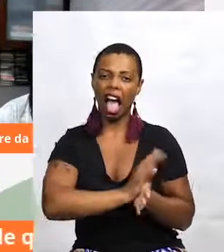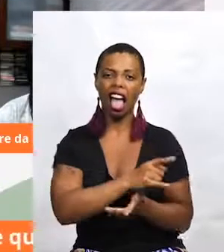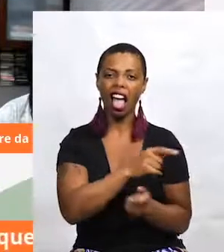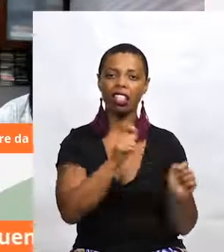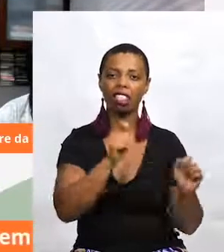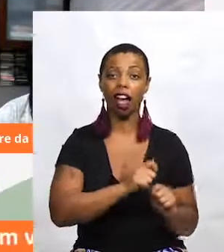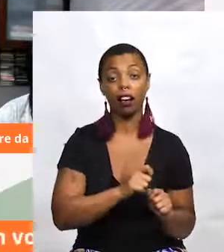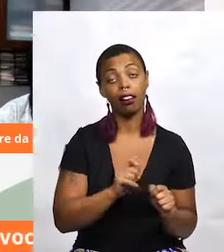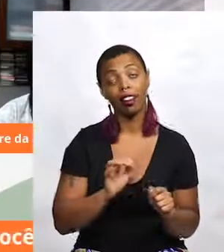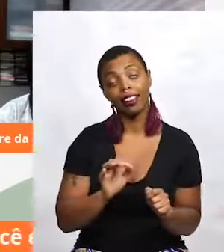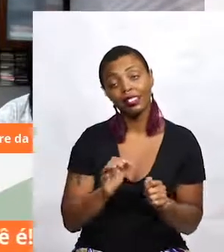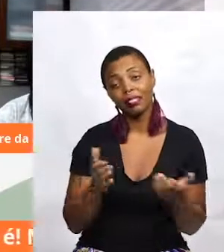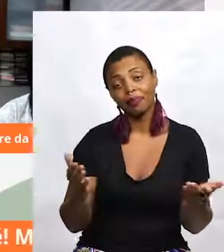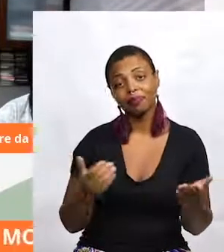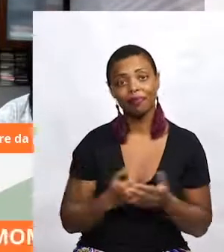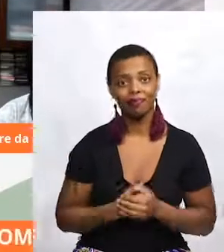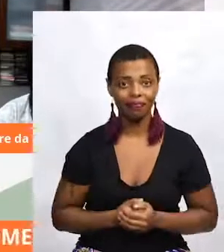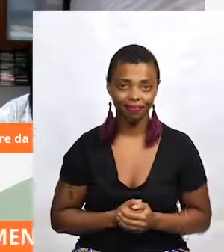enfim.